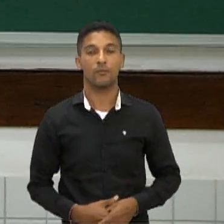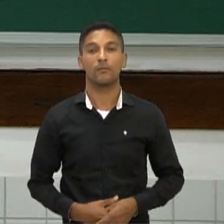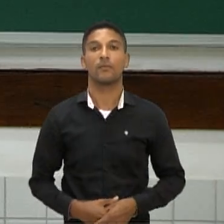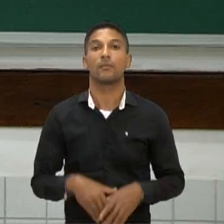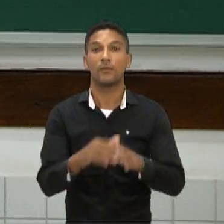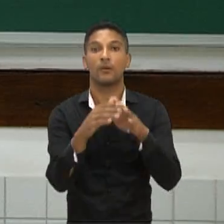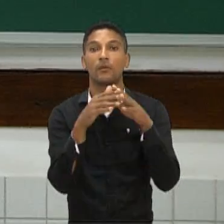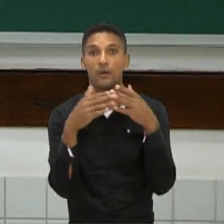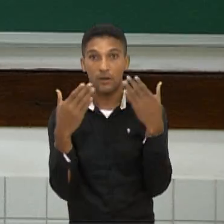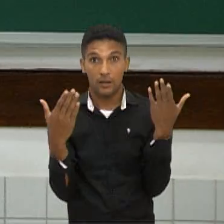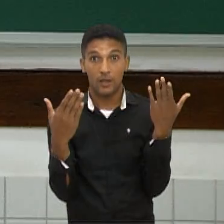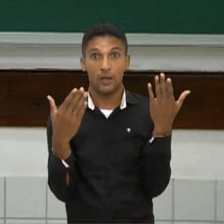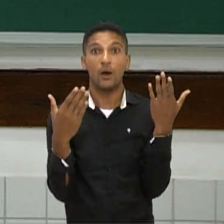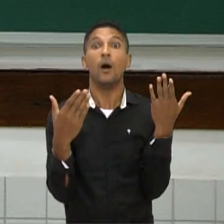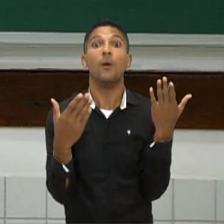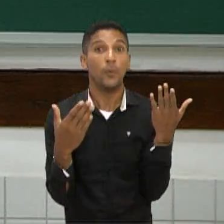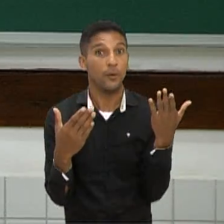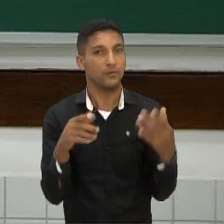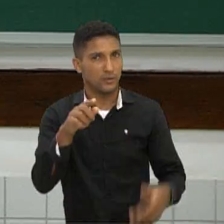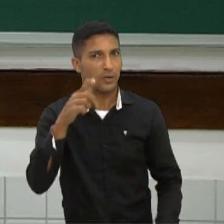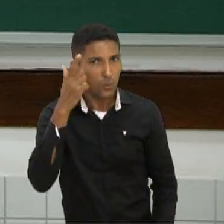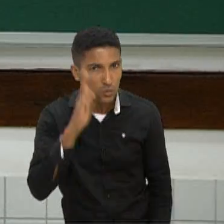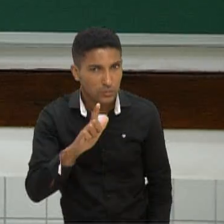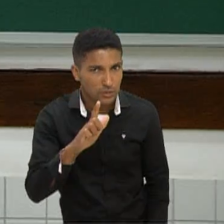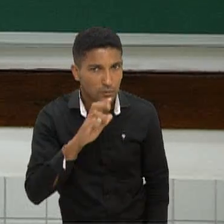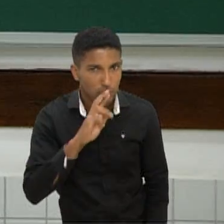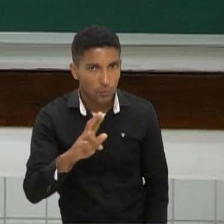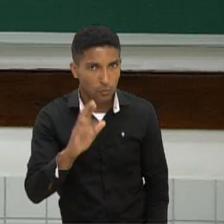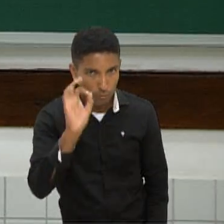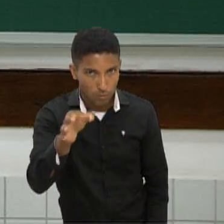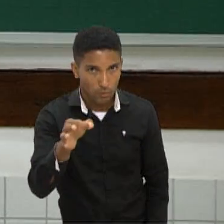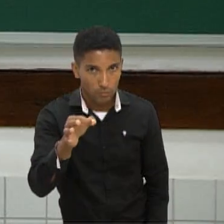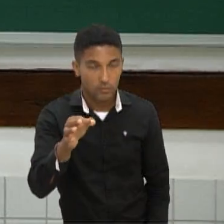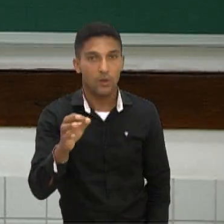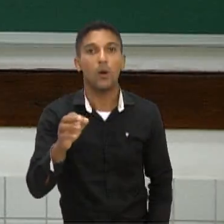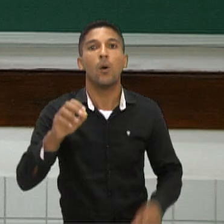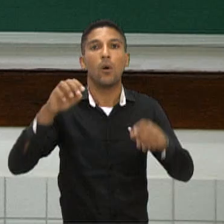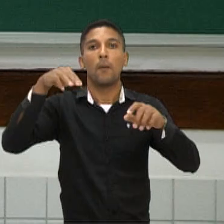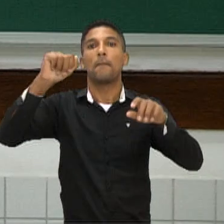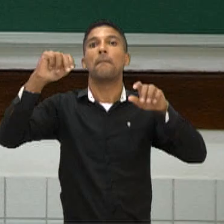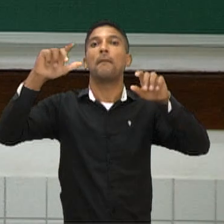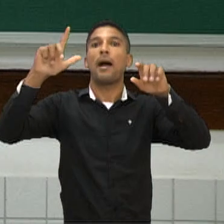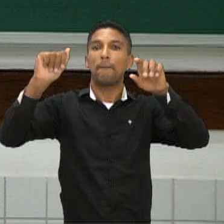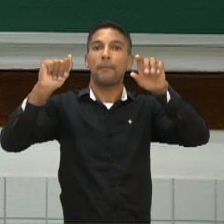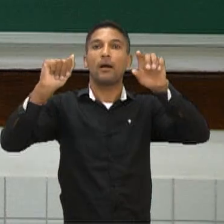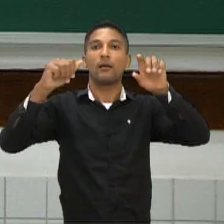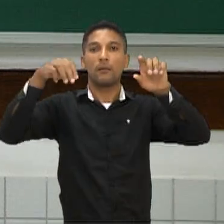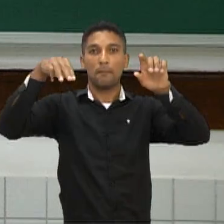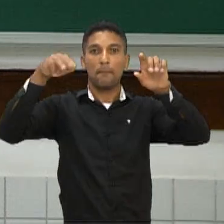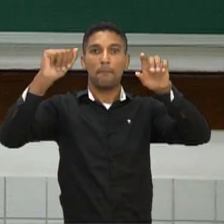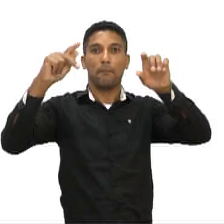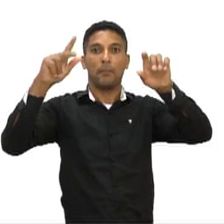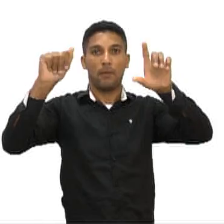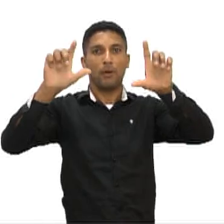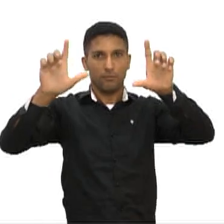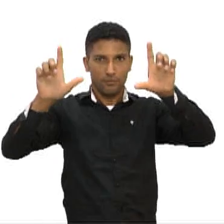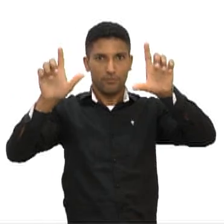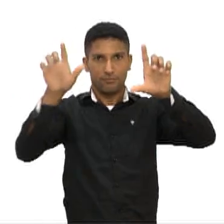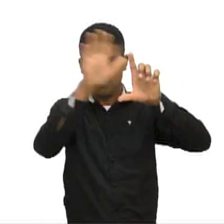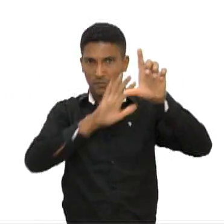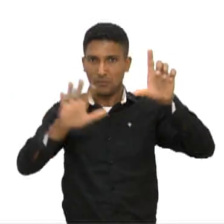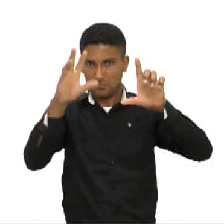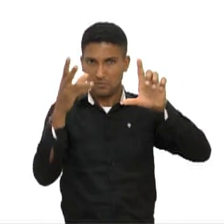Então, pessoal, será que vocês acertaram a resposta? Observaram bem o mapa? Vamos lá. A resposta é